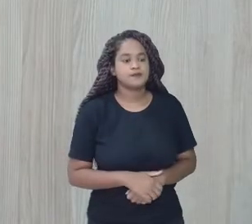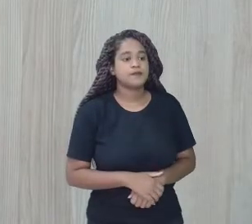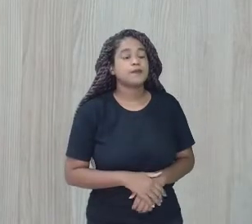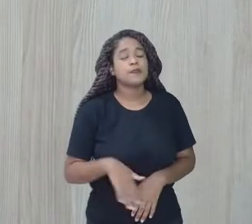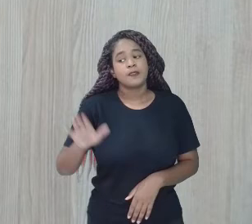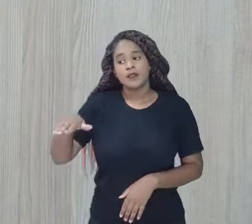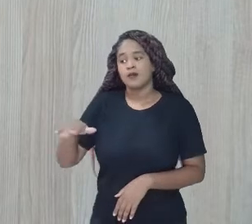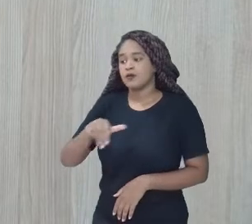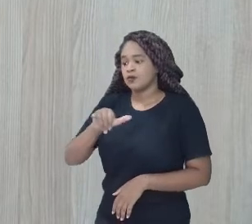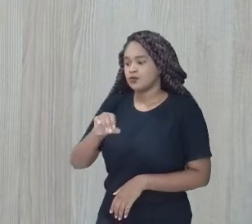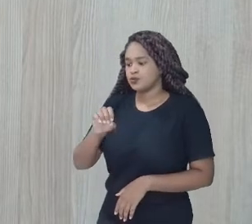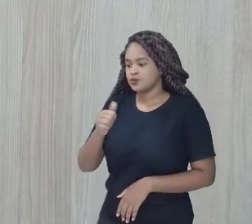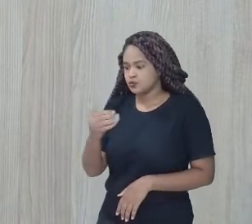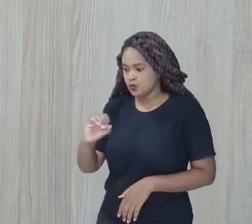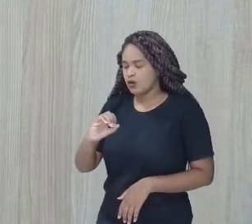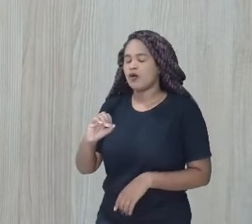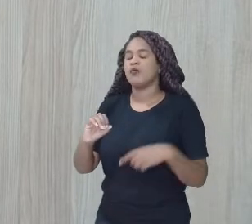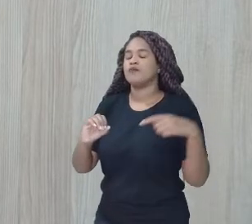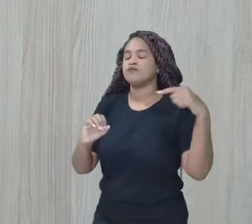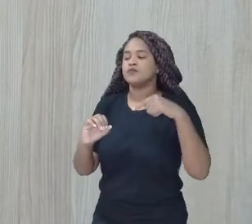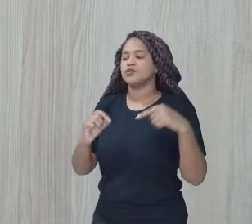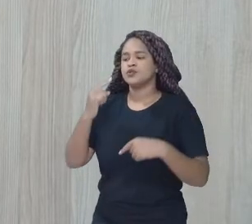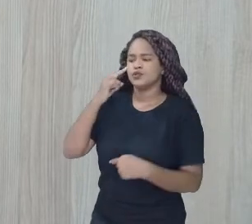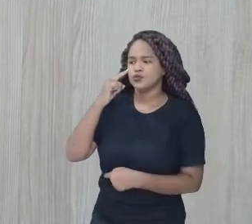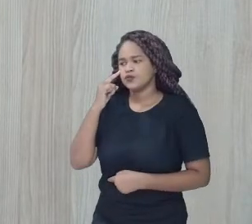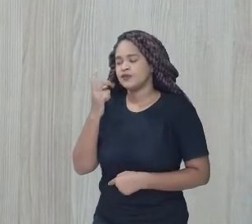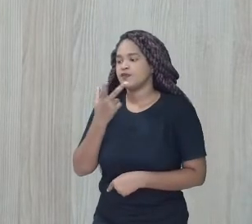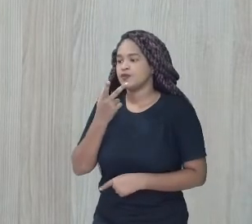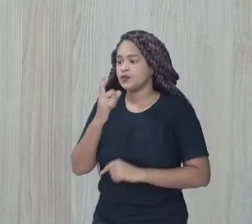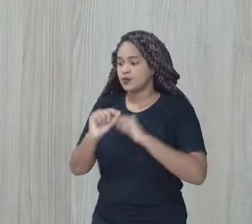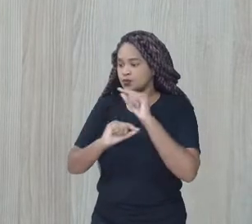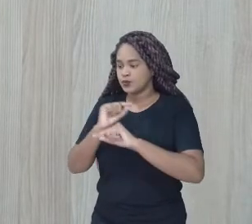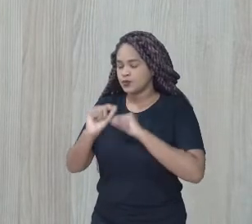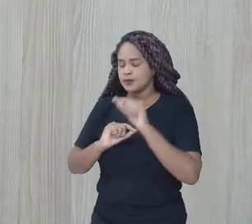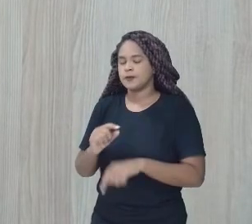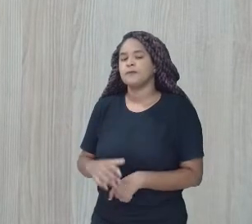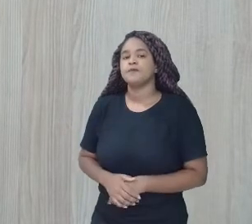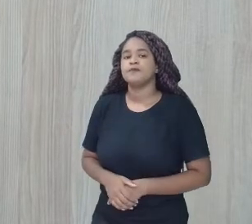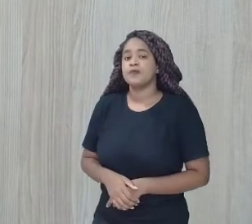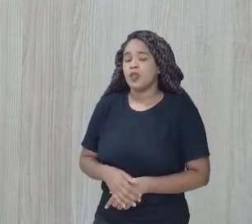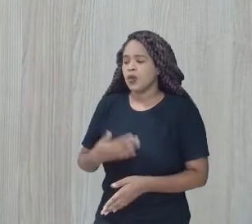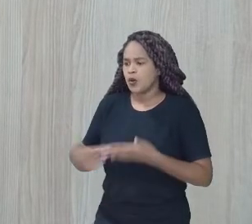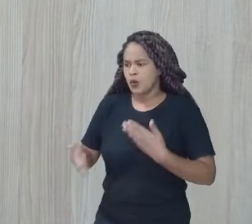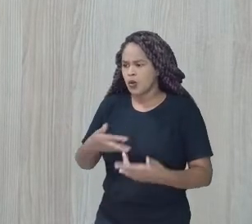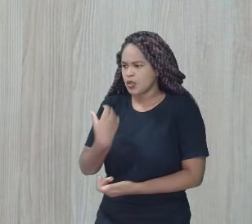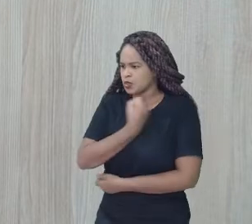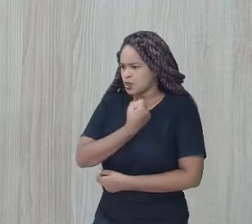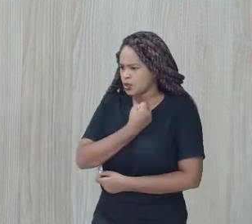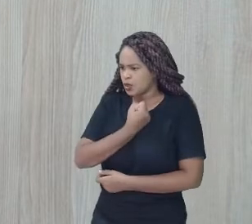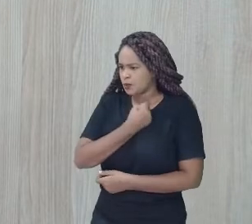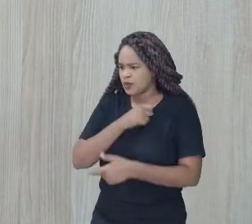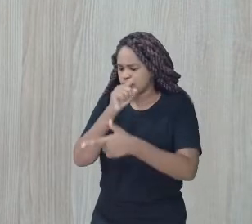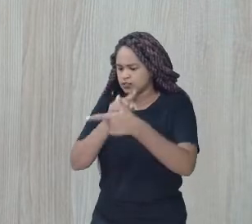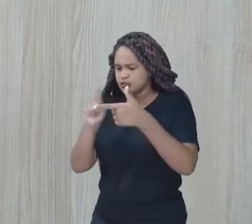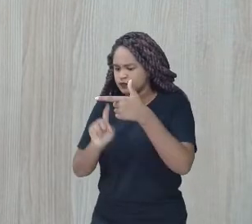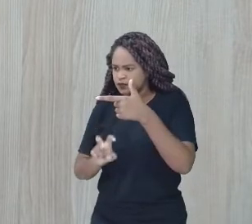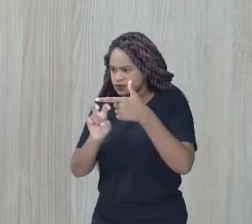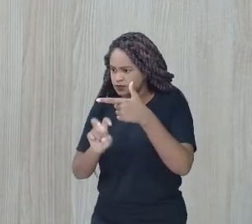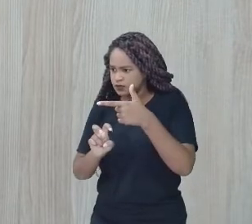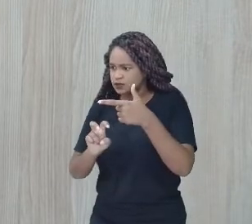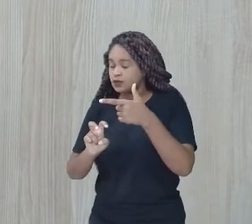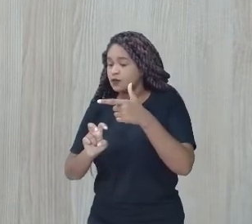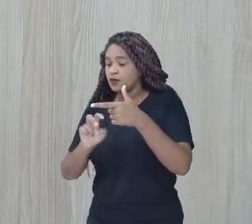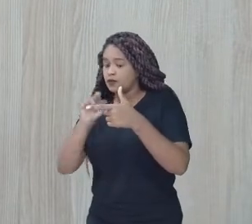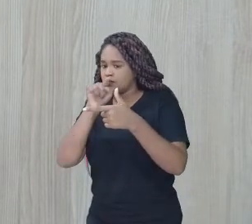falando que todo número, então, dividido por 5 e terminar, que todo número dividido por 5 termina em 0 ou em